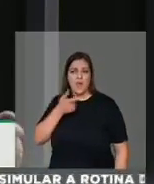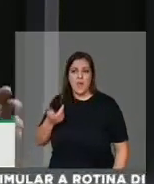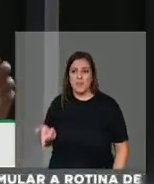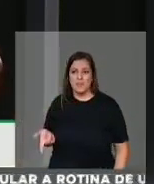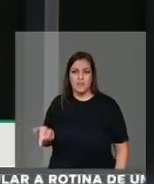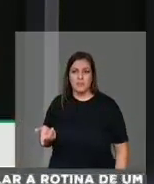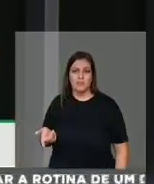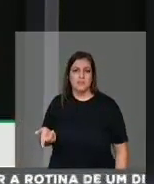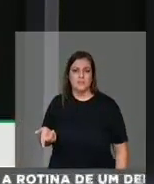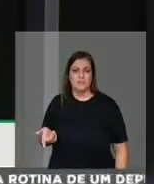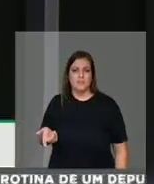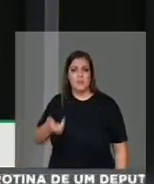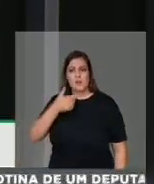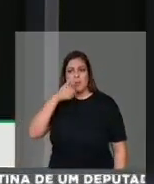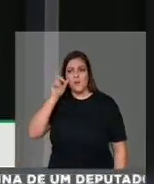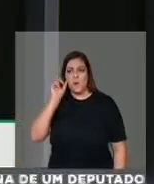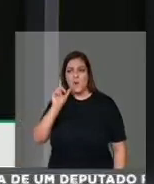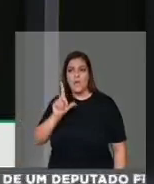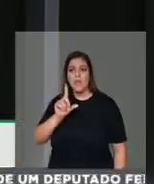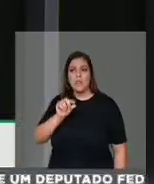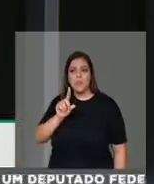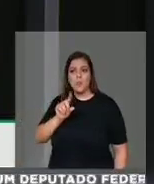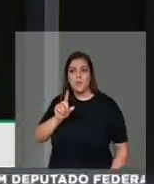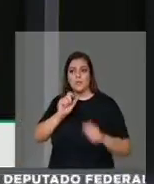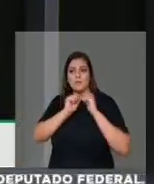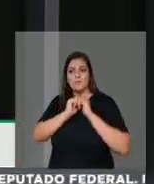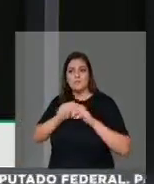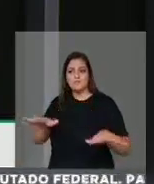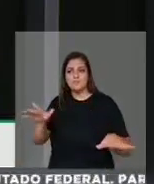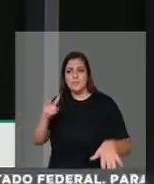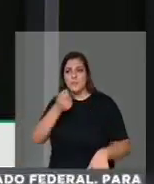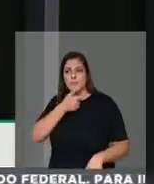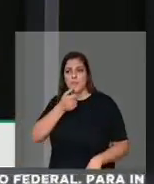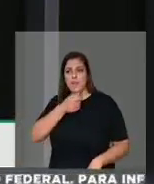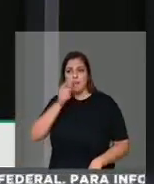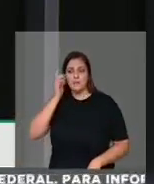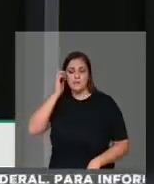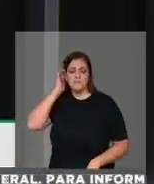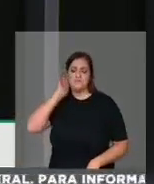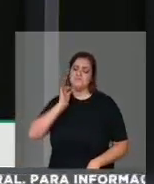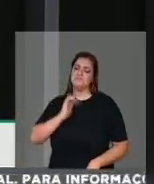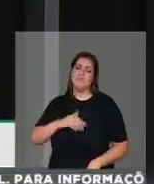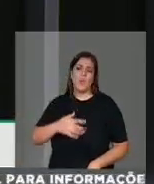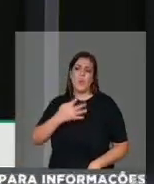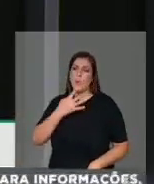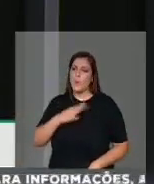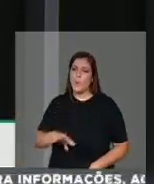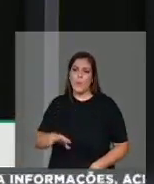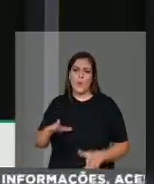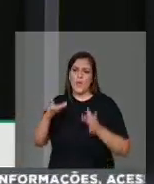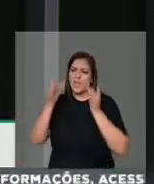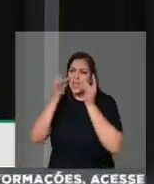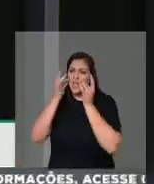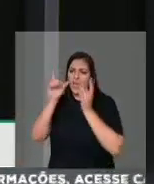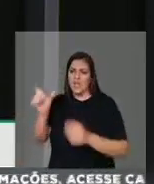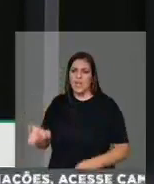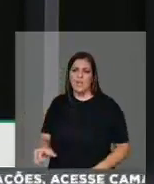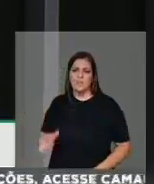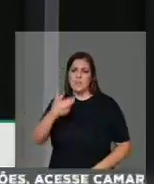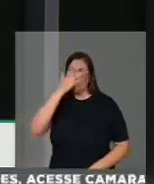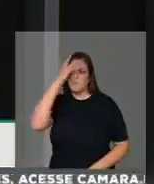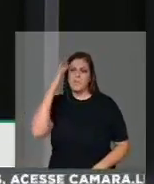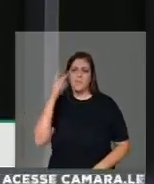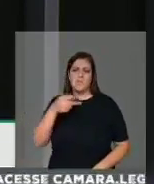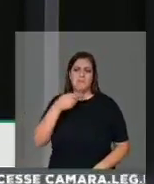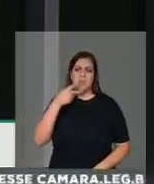ele fez ontem através do Twitter. Eu não conheço o general pessoalmente. Alguns colegas aqui dizem que ele é um democrata,